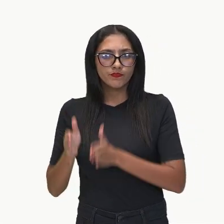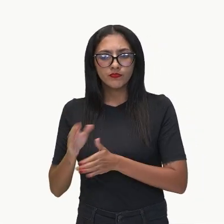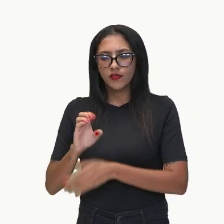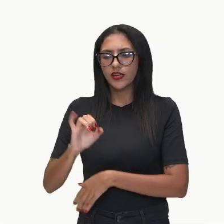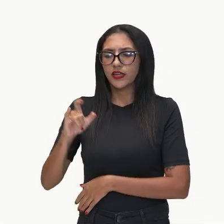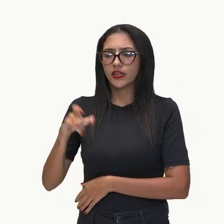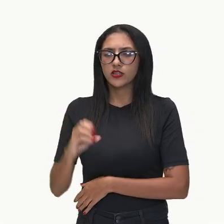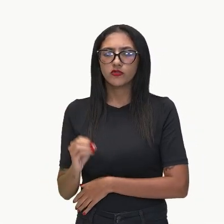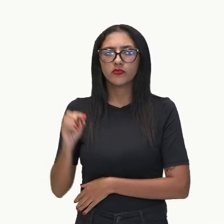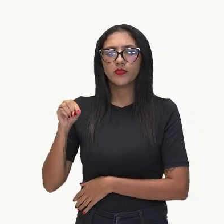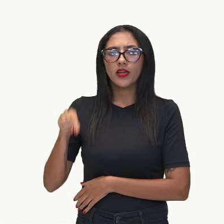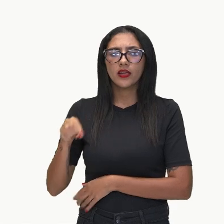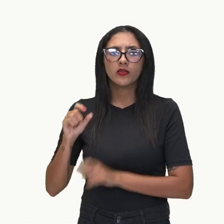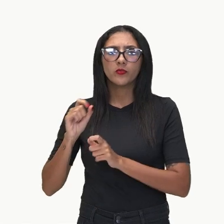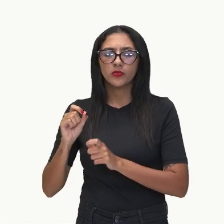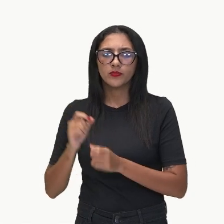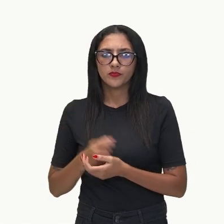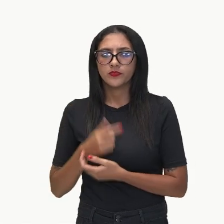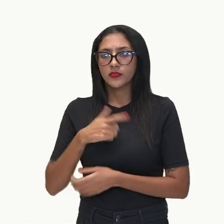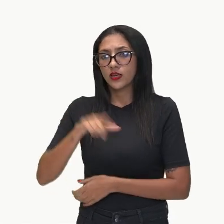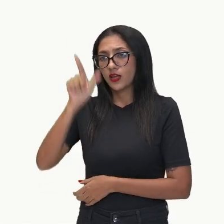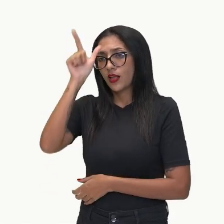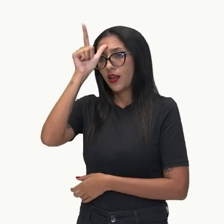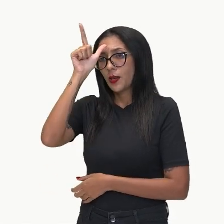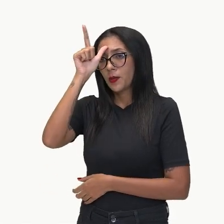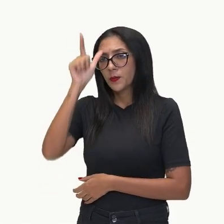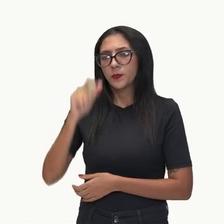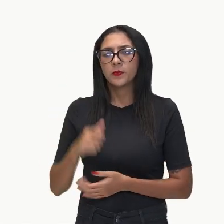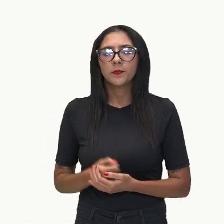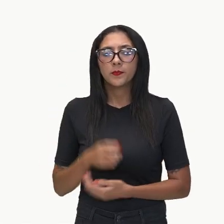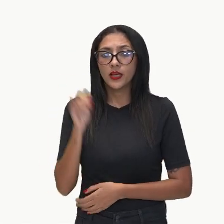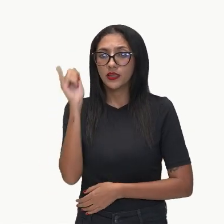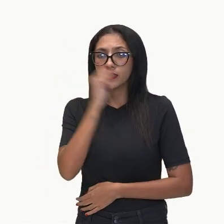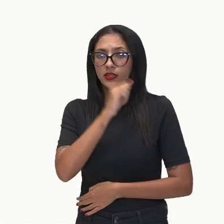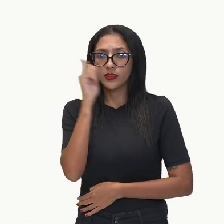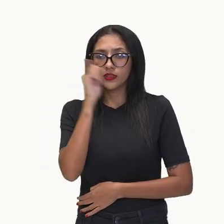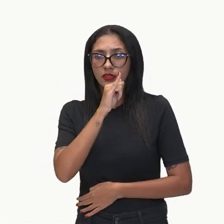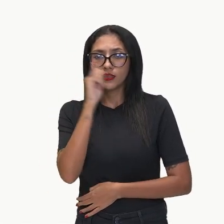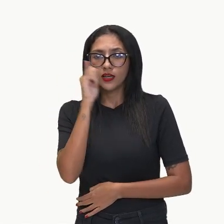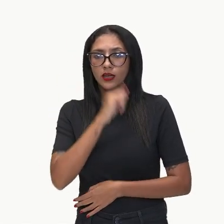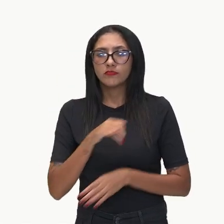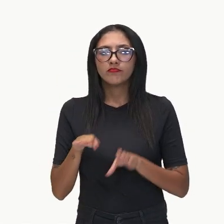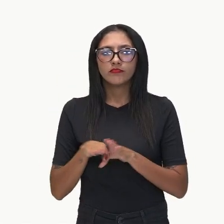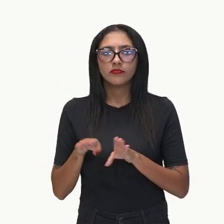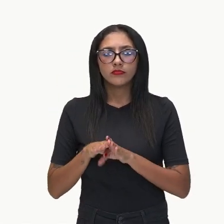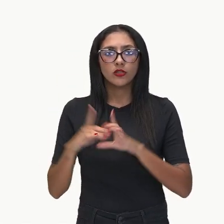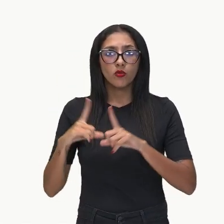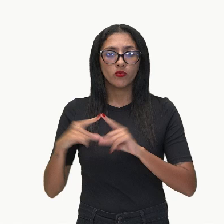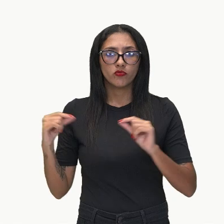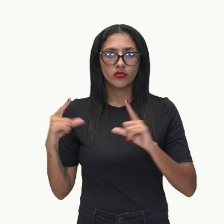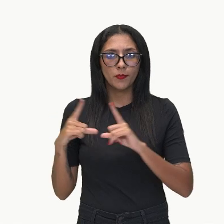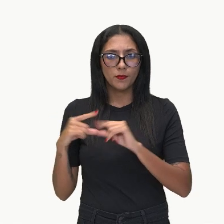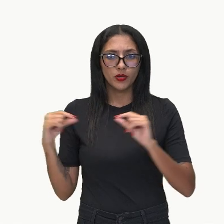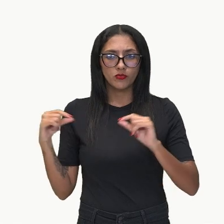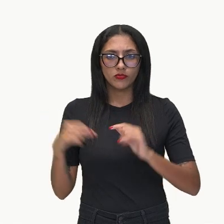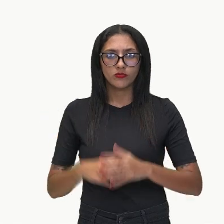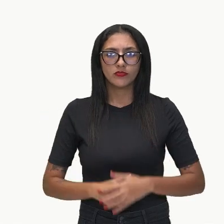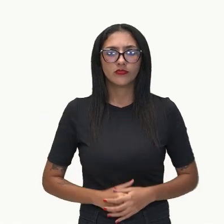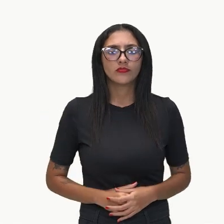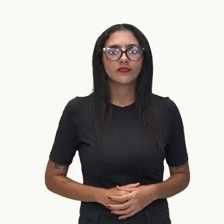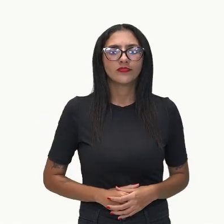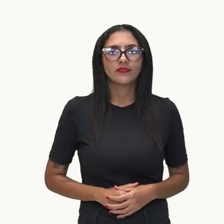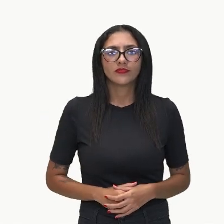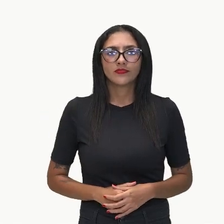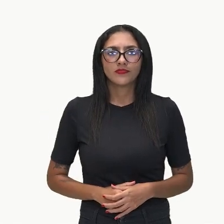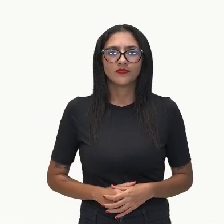era formado pela Alemanha, pela Itália e pelo Japão,